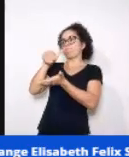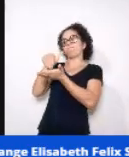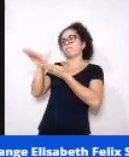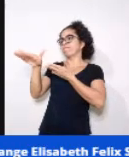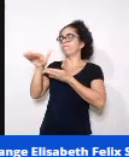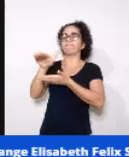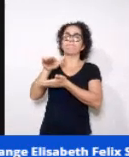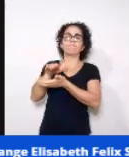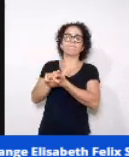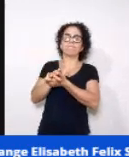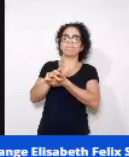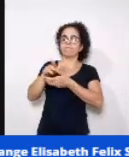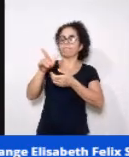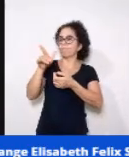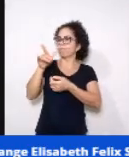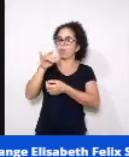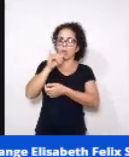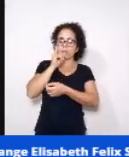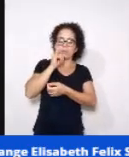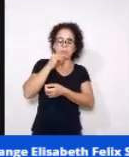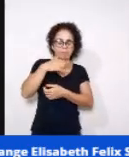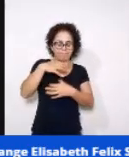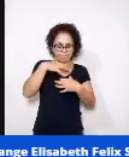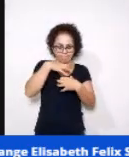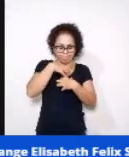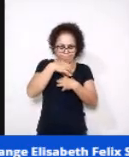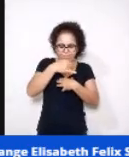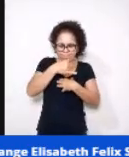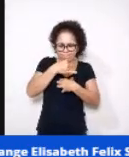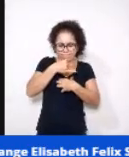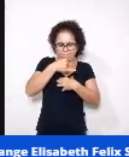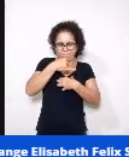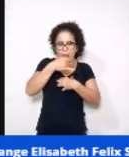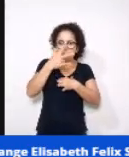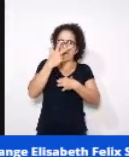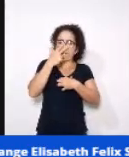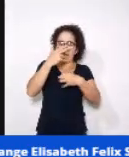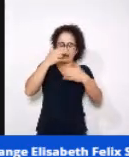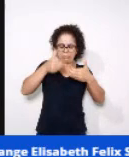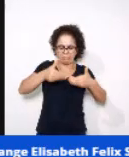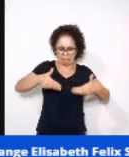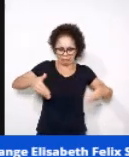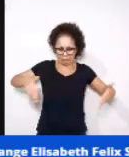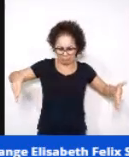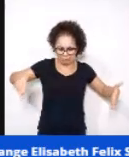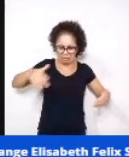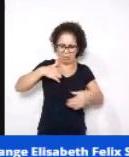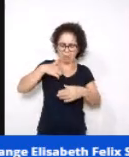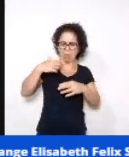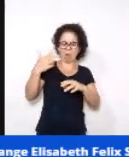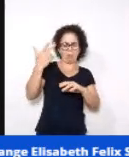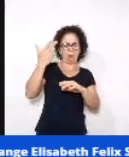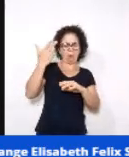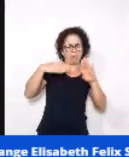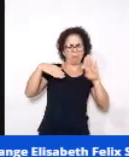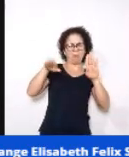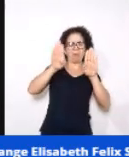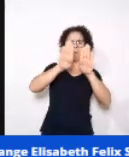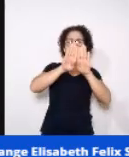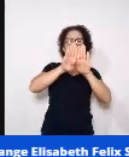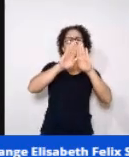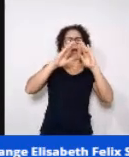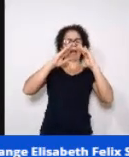Abriu, assim, o meu chão, gente. Eu fiquei trancado dentro de casa por uns 4 dias, não saía. Meus amigos